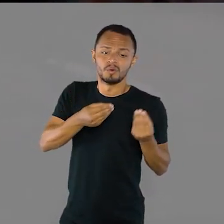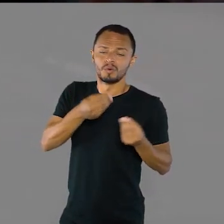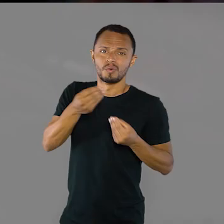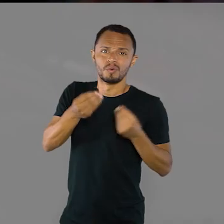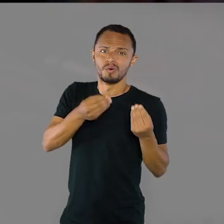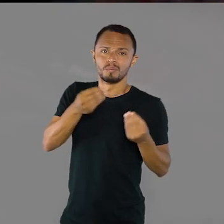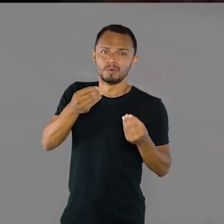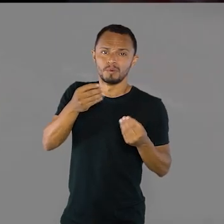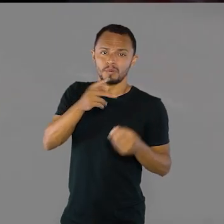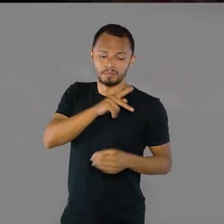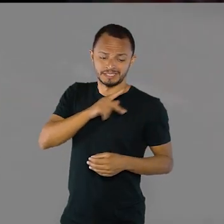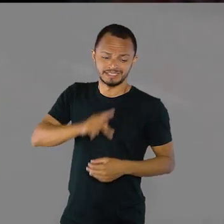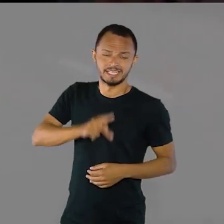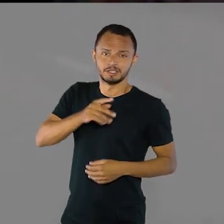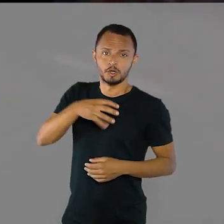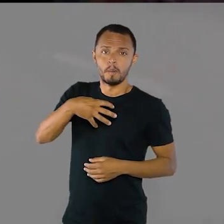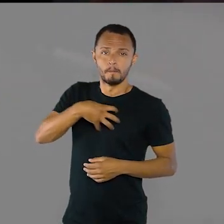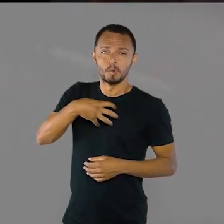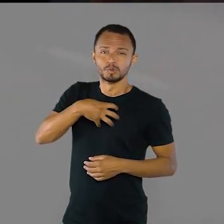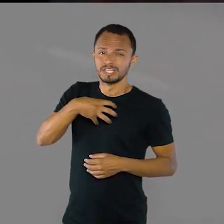português ontem, né,